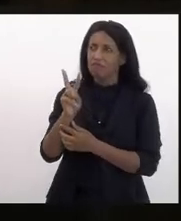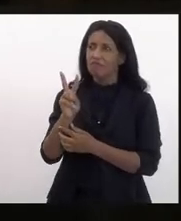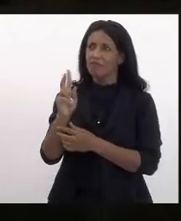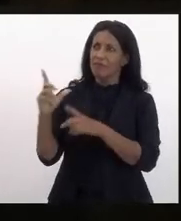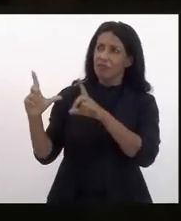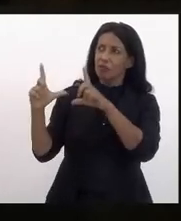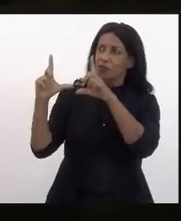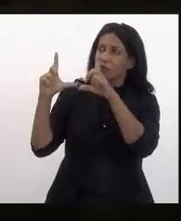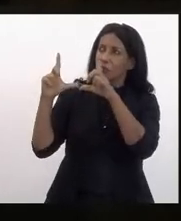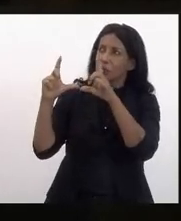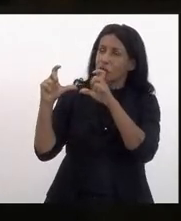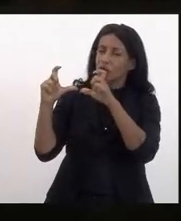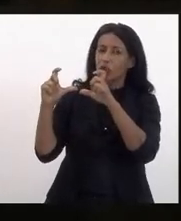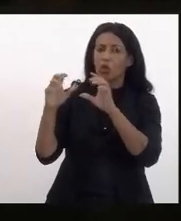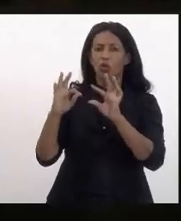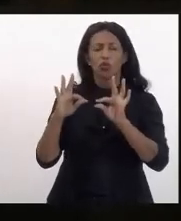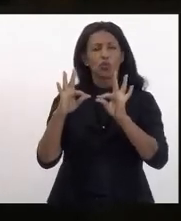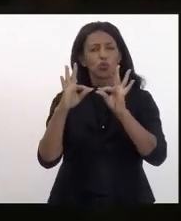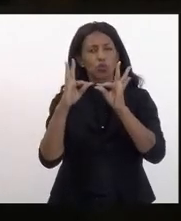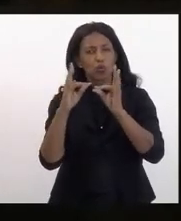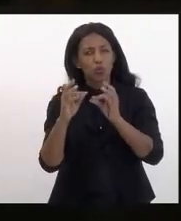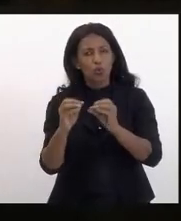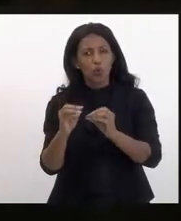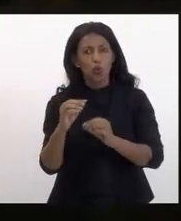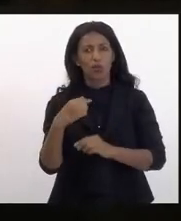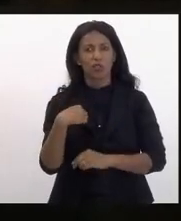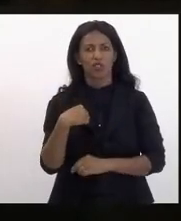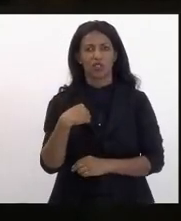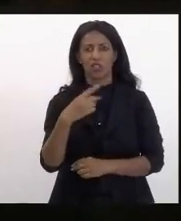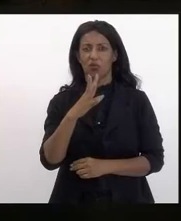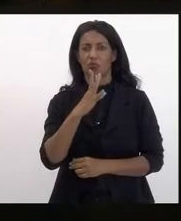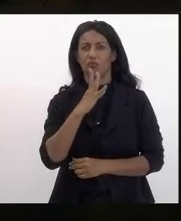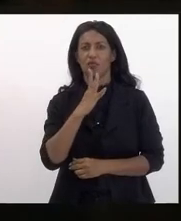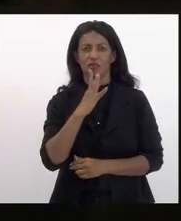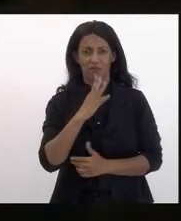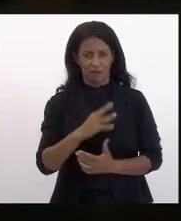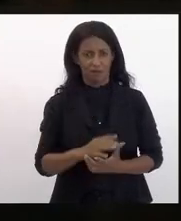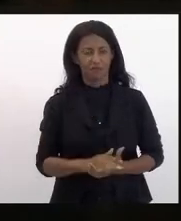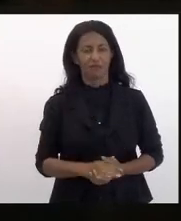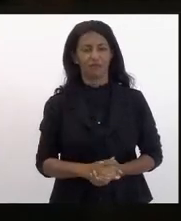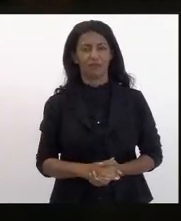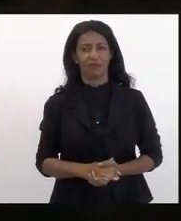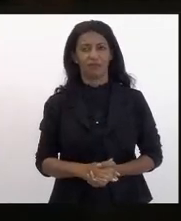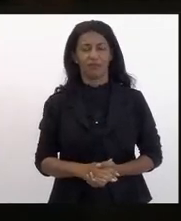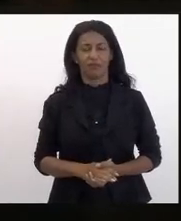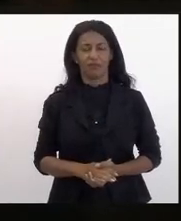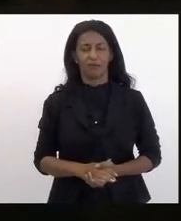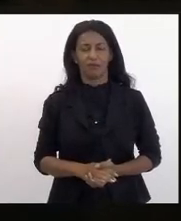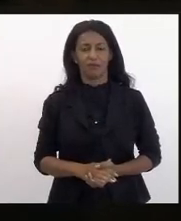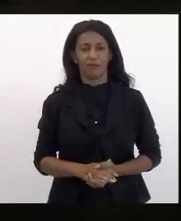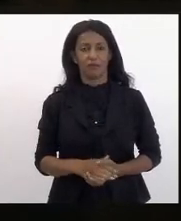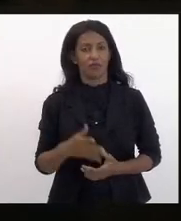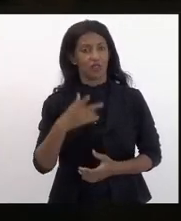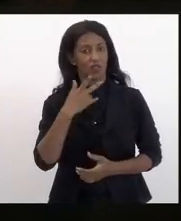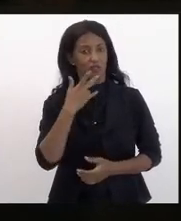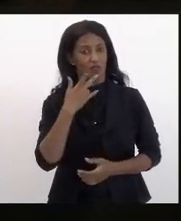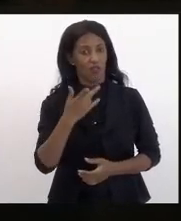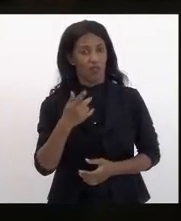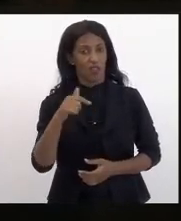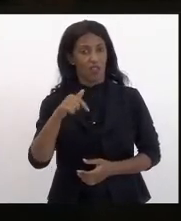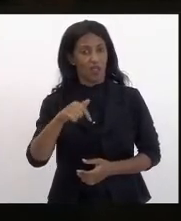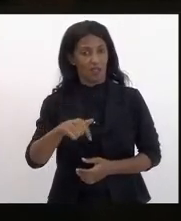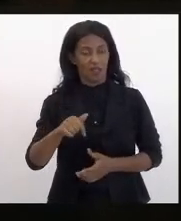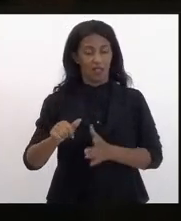fotografar toda espécime dessa que eu tenho conhecimento. Já falei aqui que a primeira e